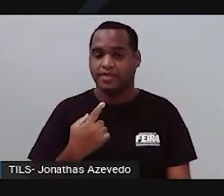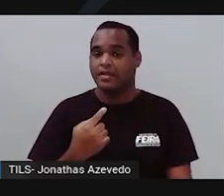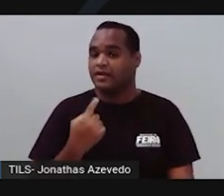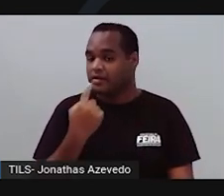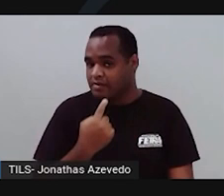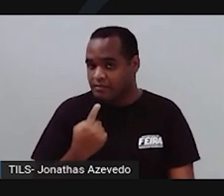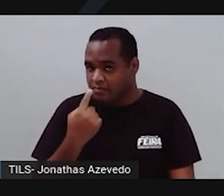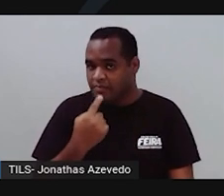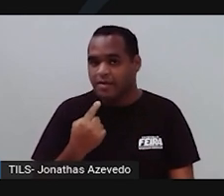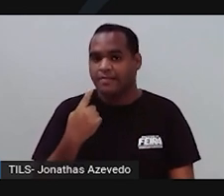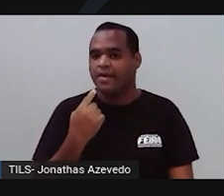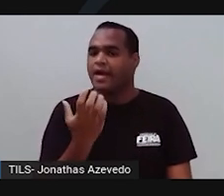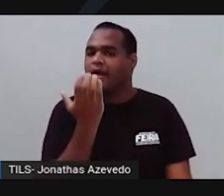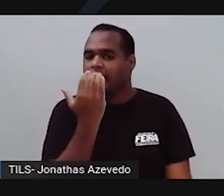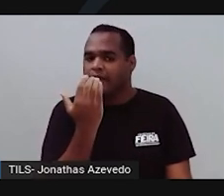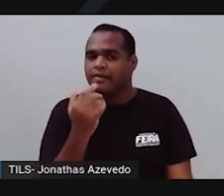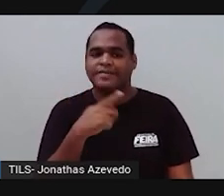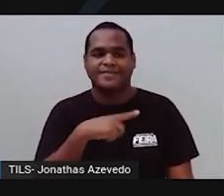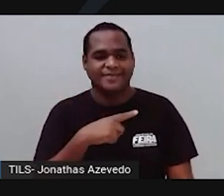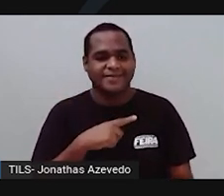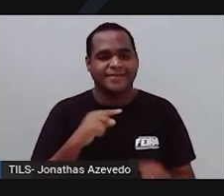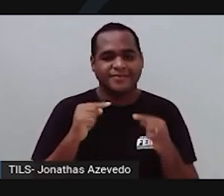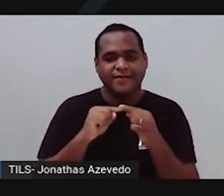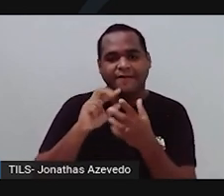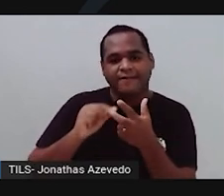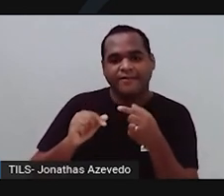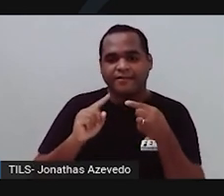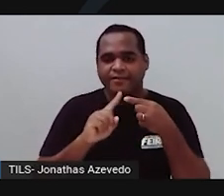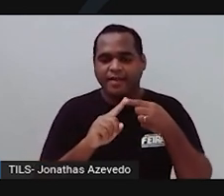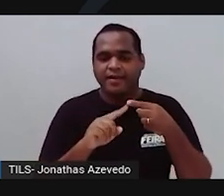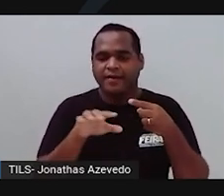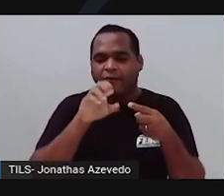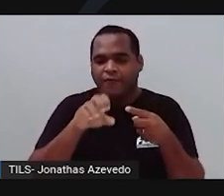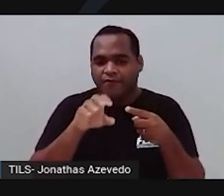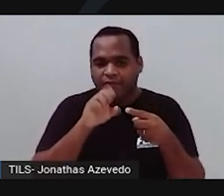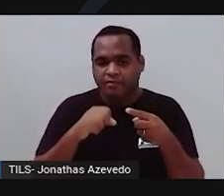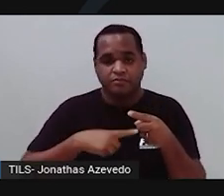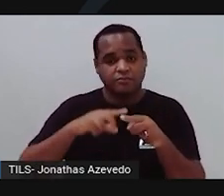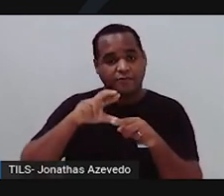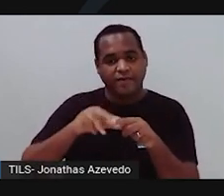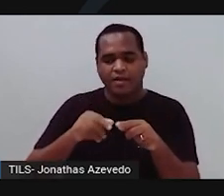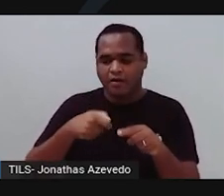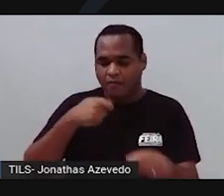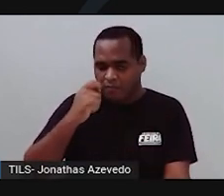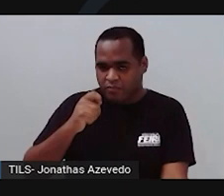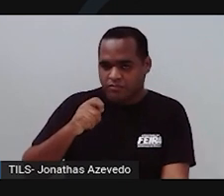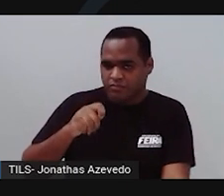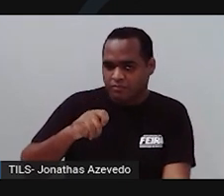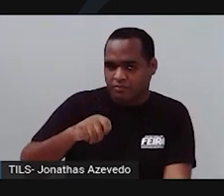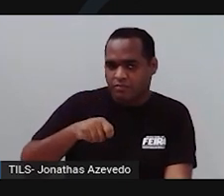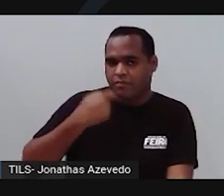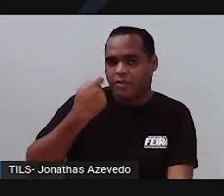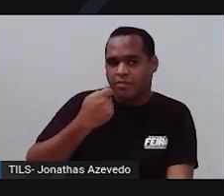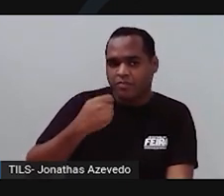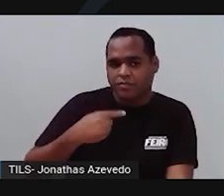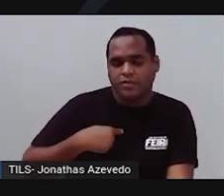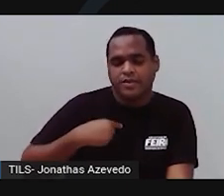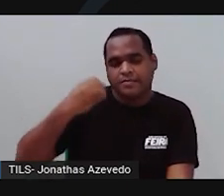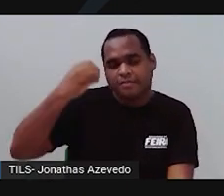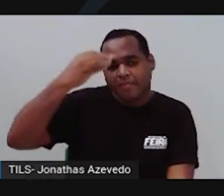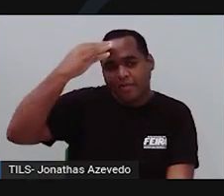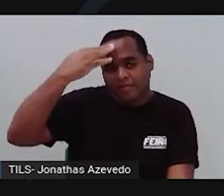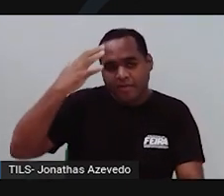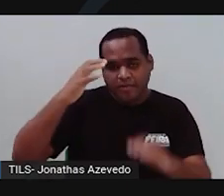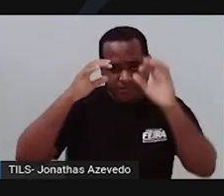é coberta pelas papilas gustativas, encarregadas de coletar informações sobre os diferentes sabores e enviá-las ao cérebro através dos